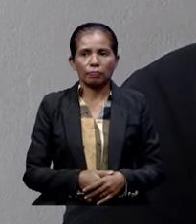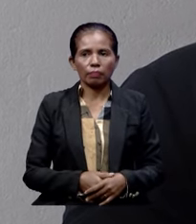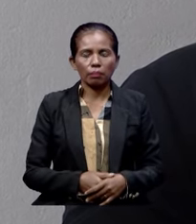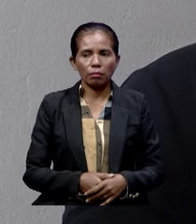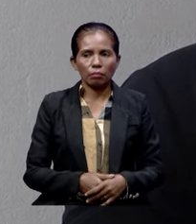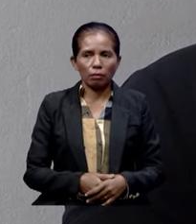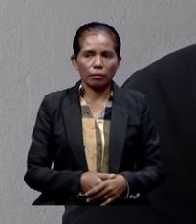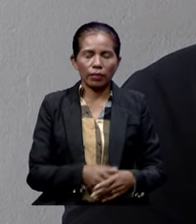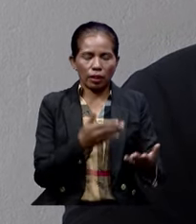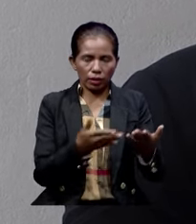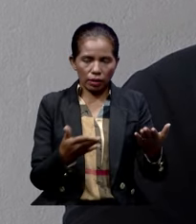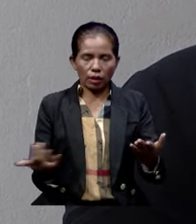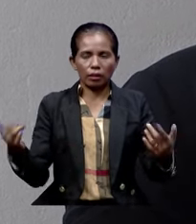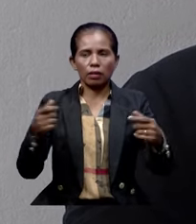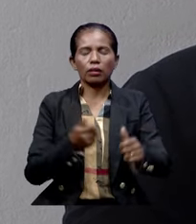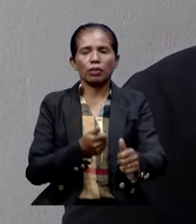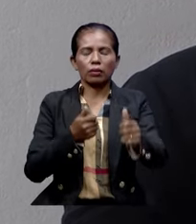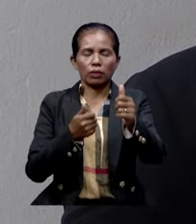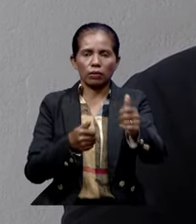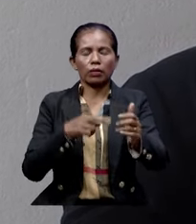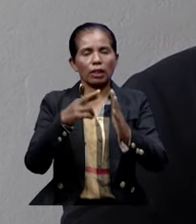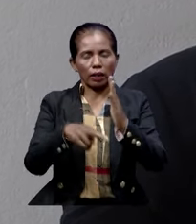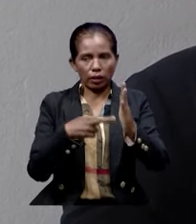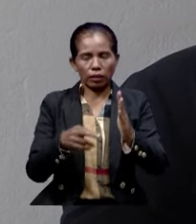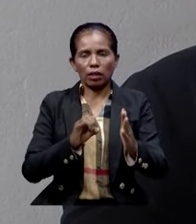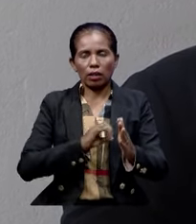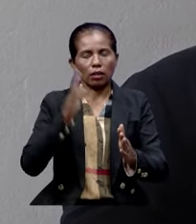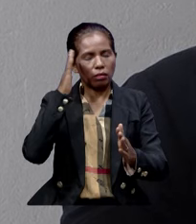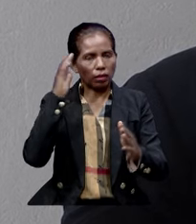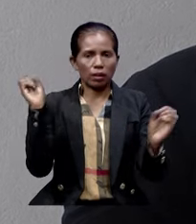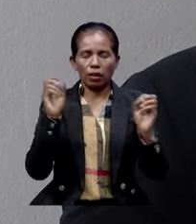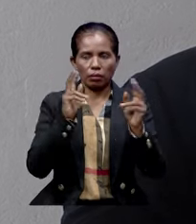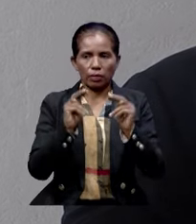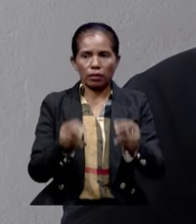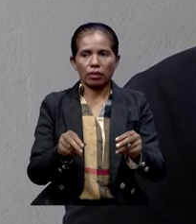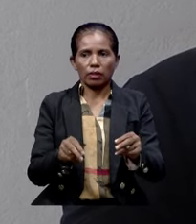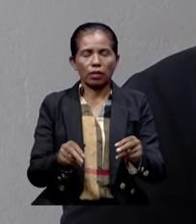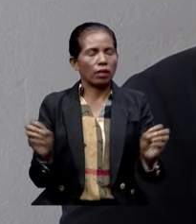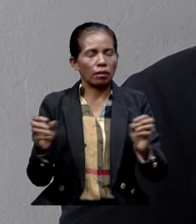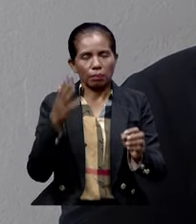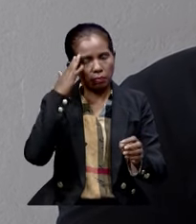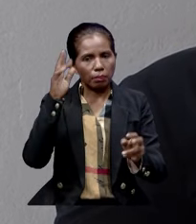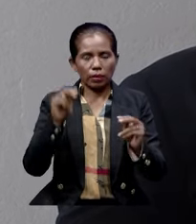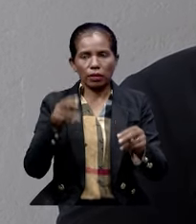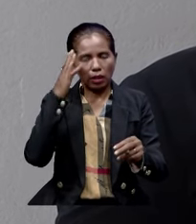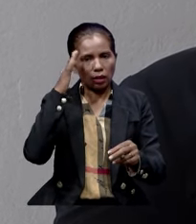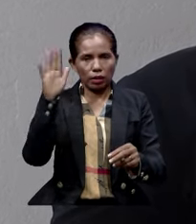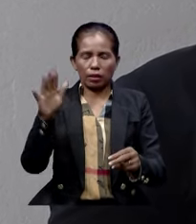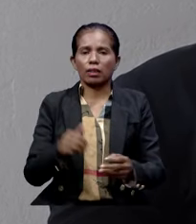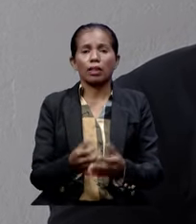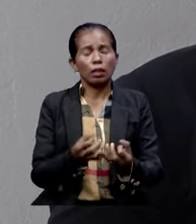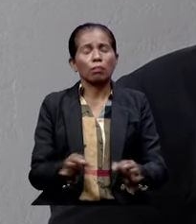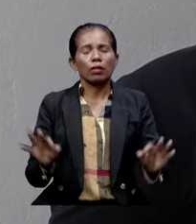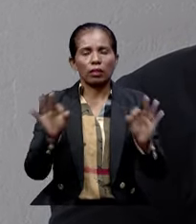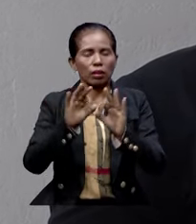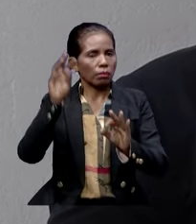durante quando se assina mais no turno na especificação, né, a unha nem la precisa, o Ministério la precisa ter. Importante, mas quando o